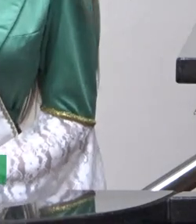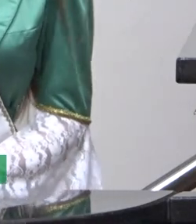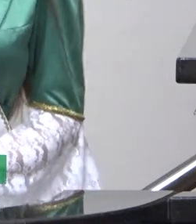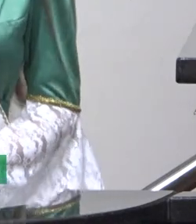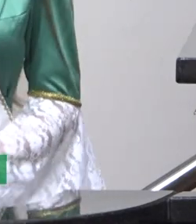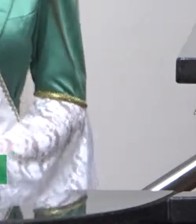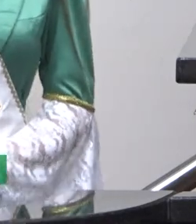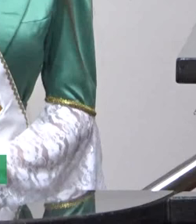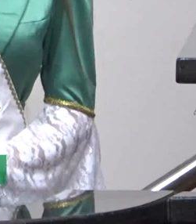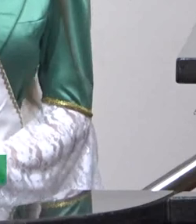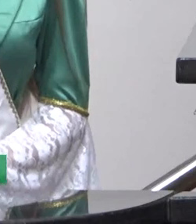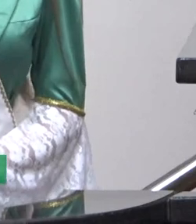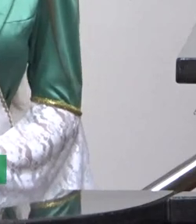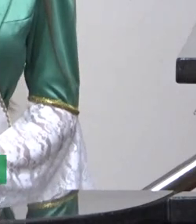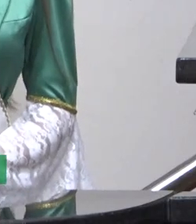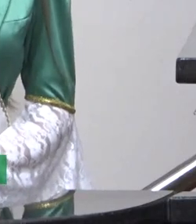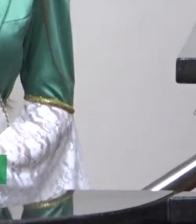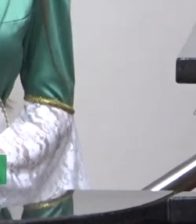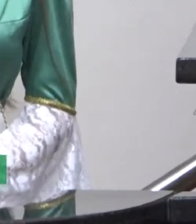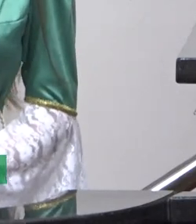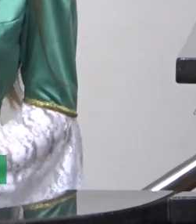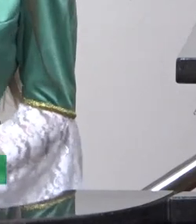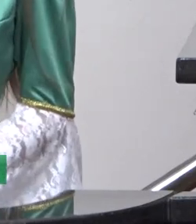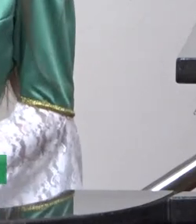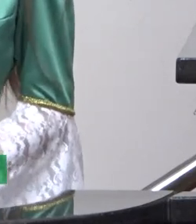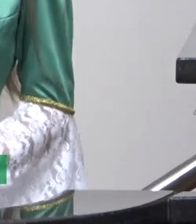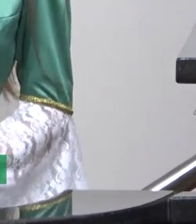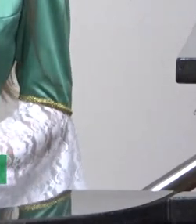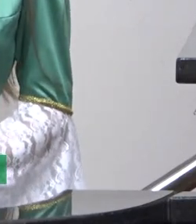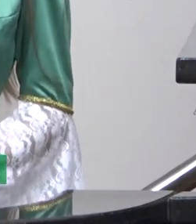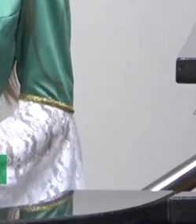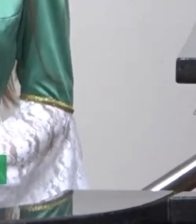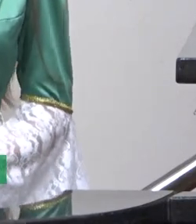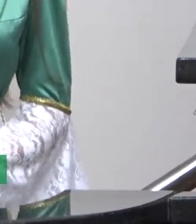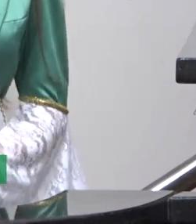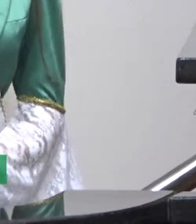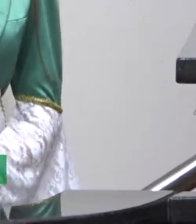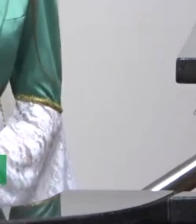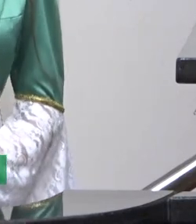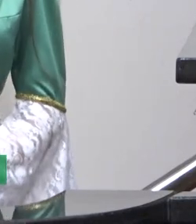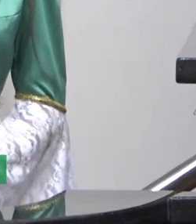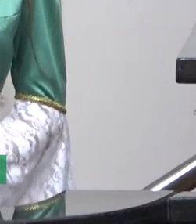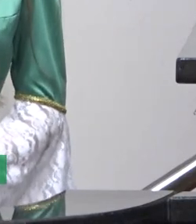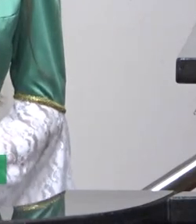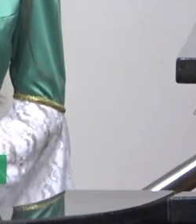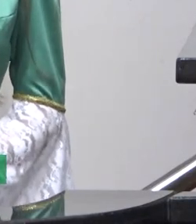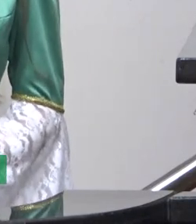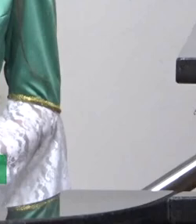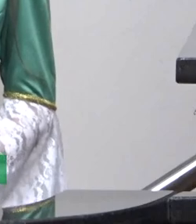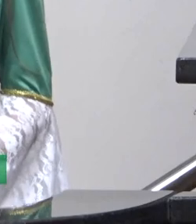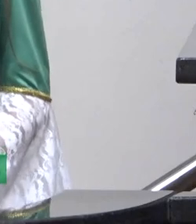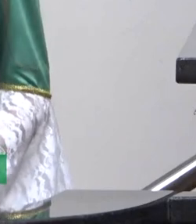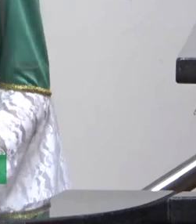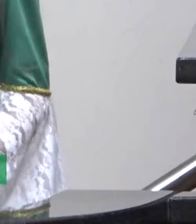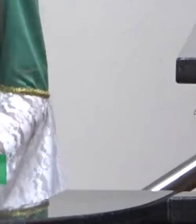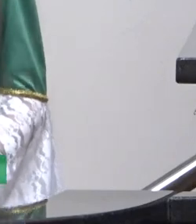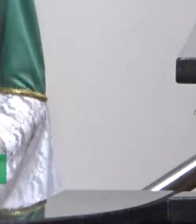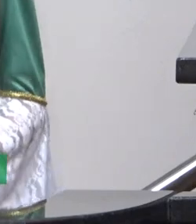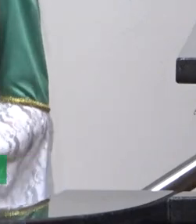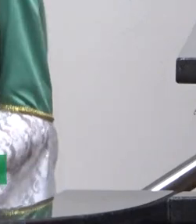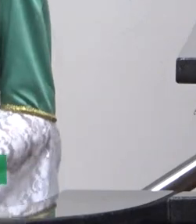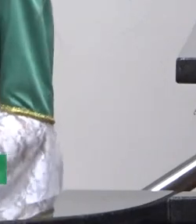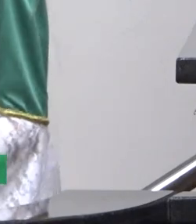muito boa tarde sou Kelly Mayara de Barros sou o primeiro princesa da ex-paxim 2023